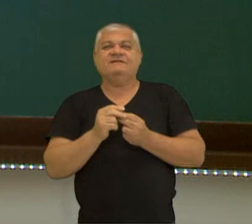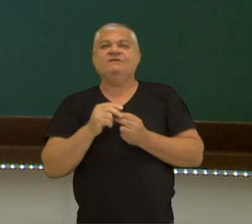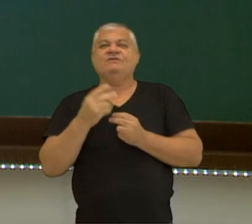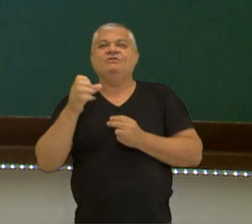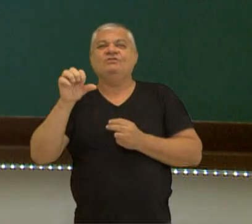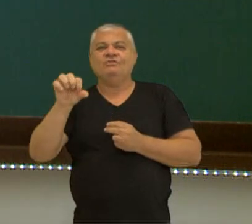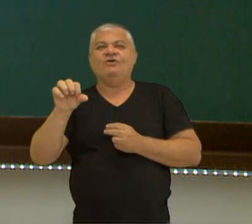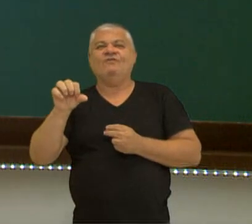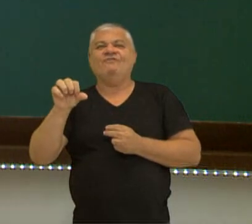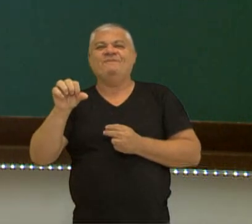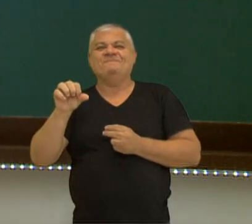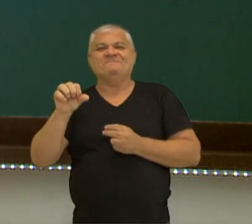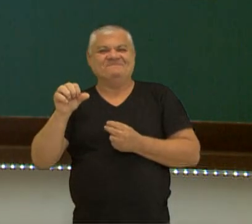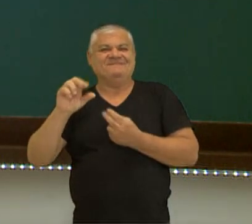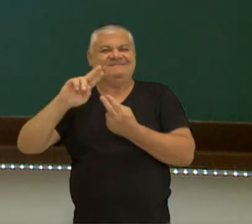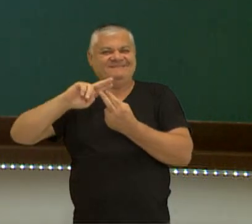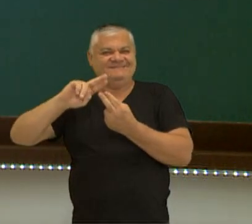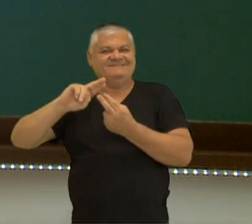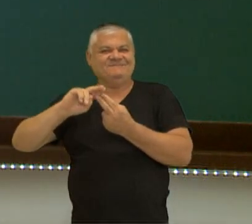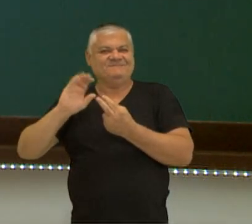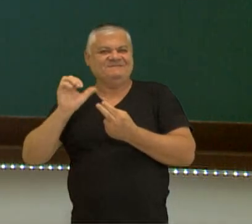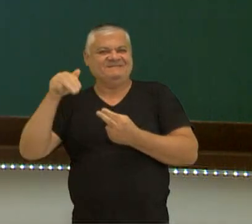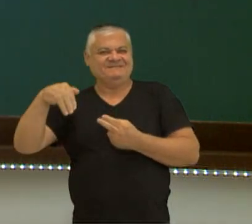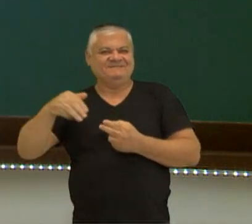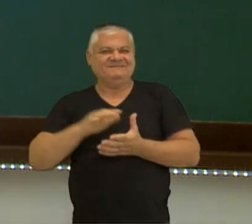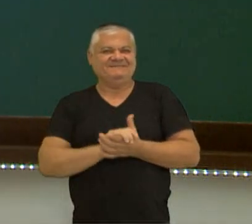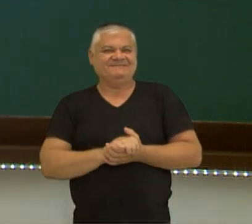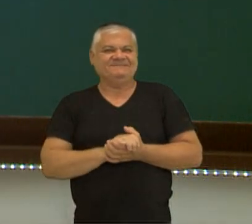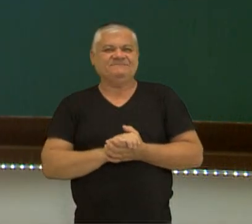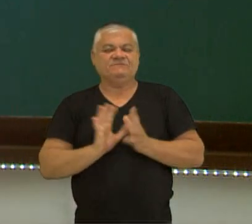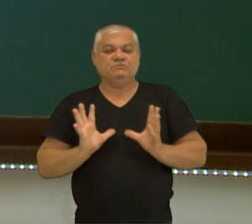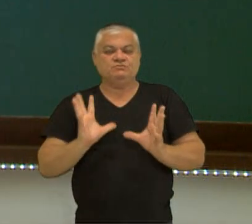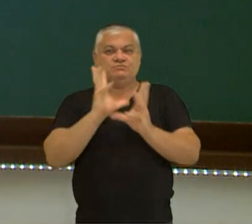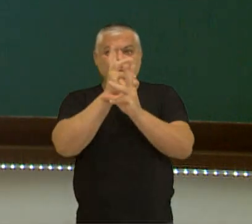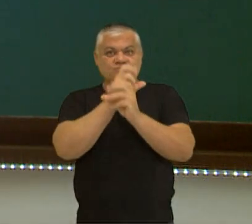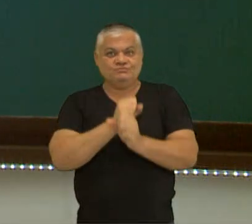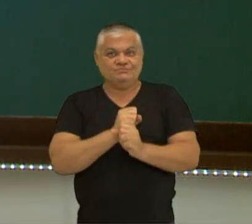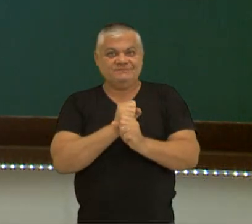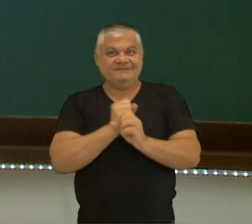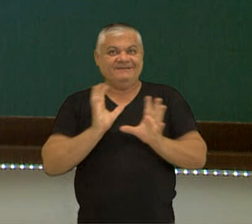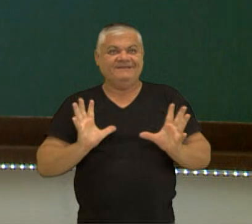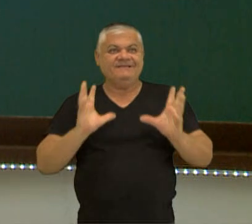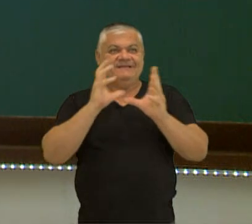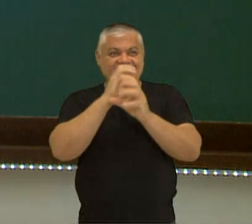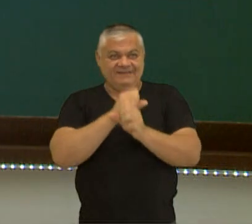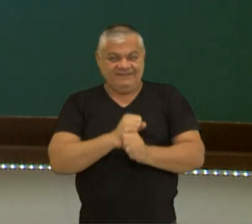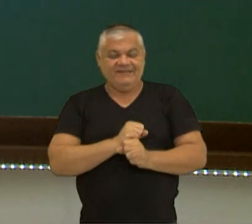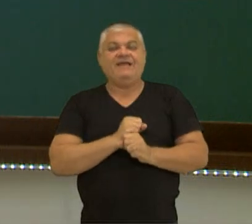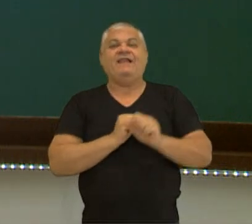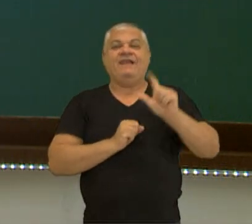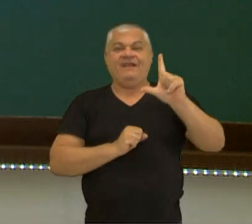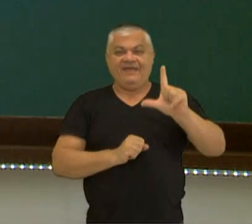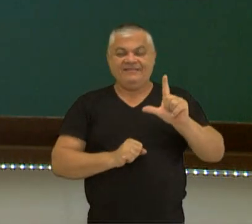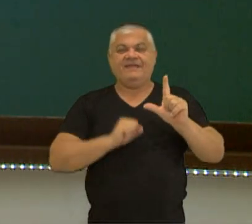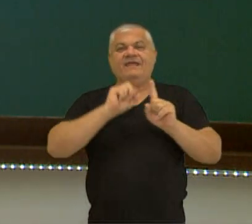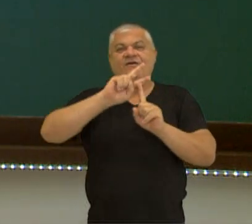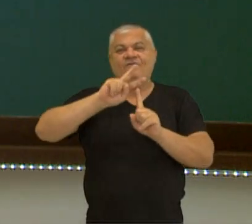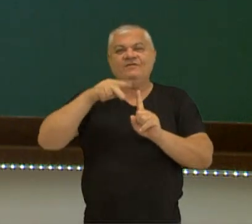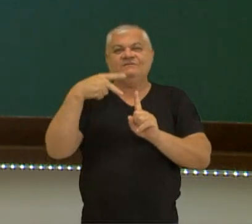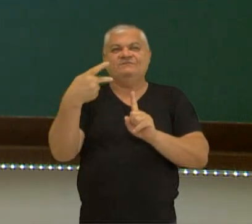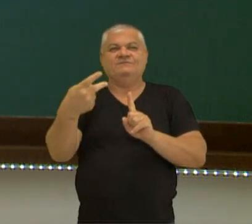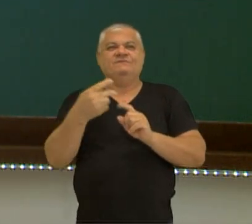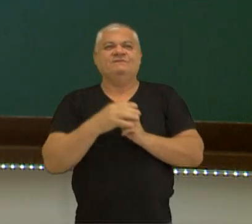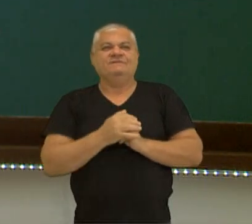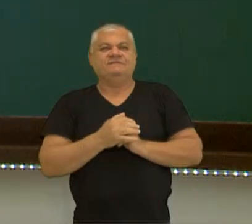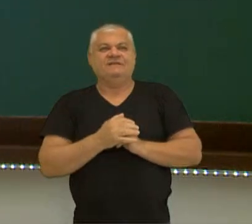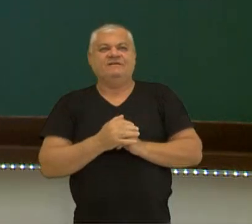9, 9π centímetros quadrados. Área total, temos que lembrar, é a área lateral mais duas vezes a área da